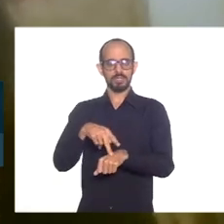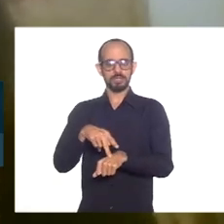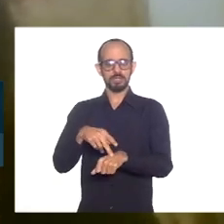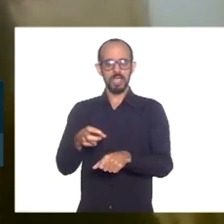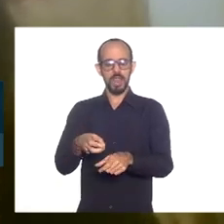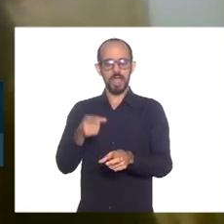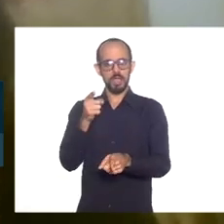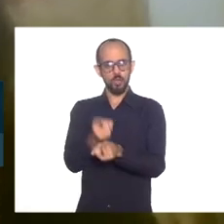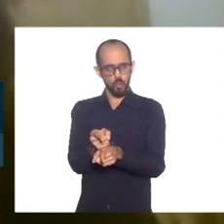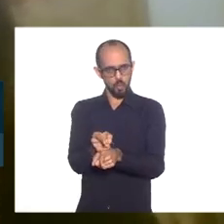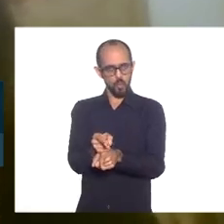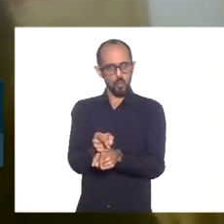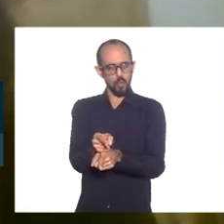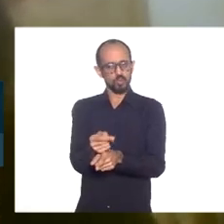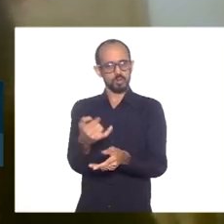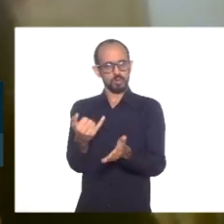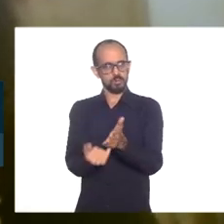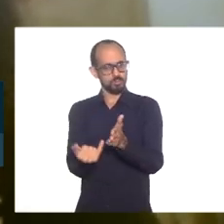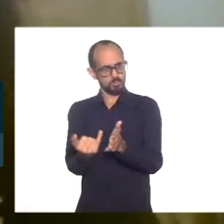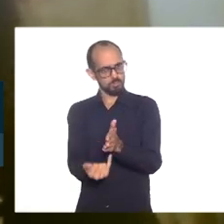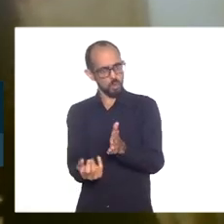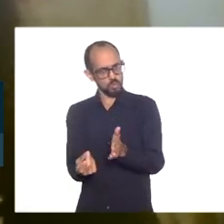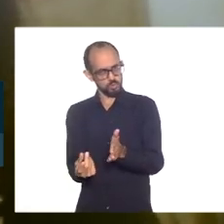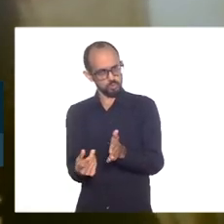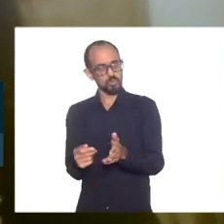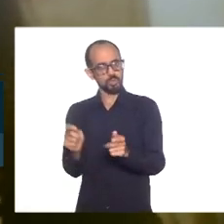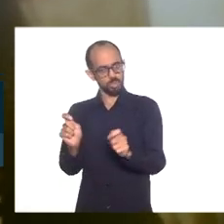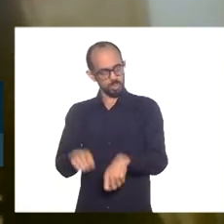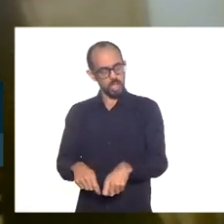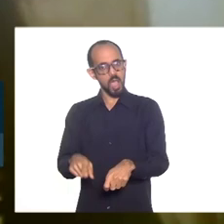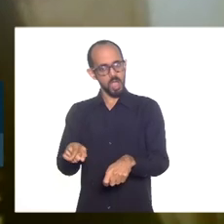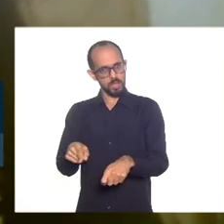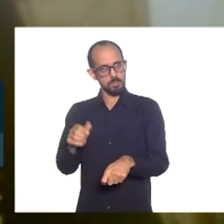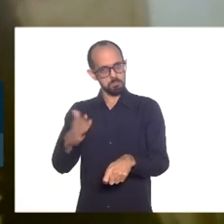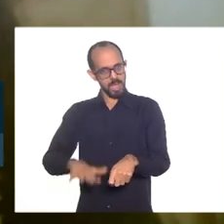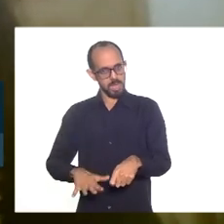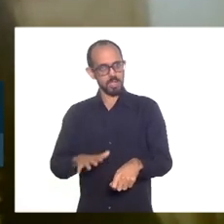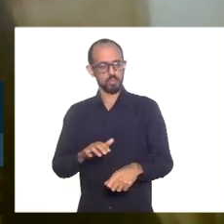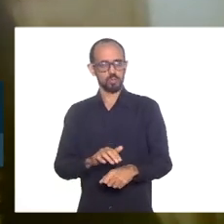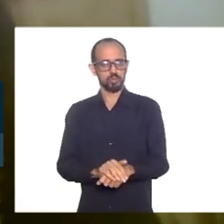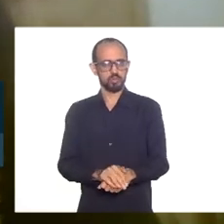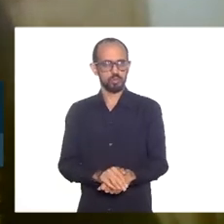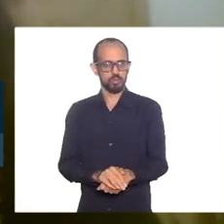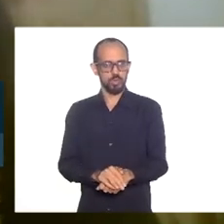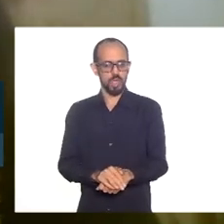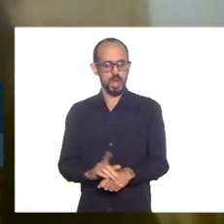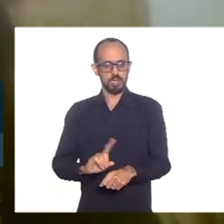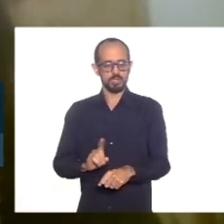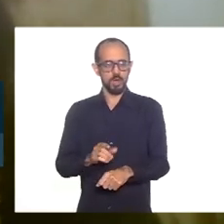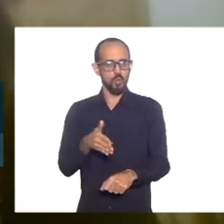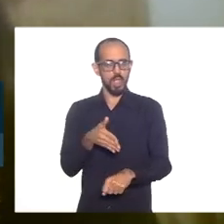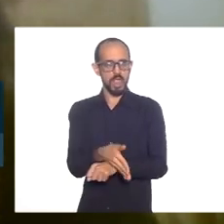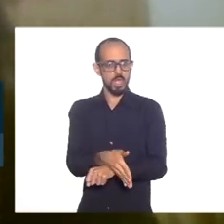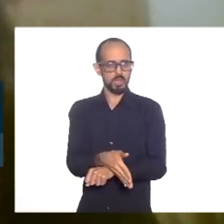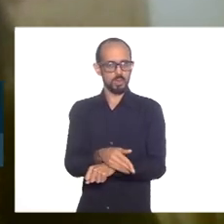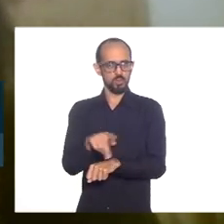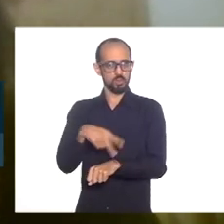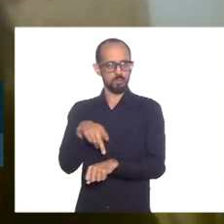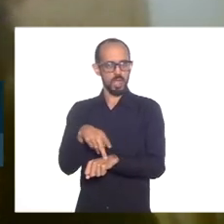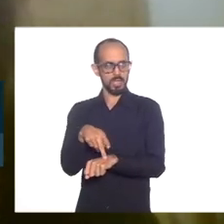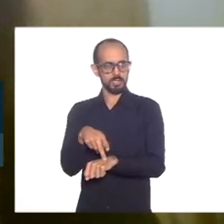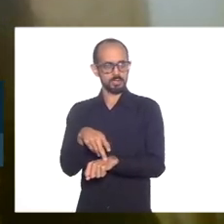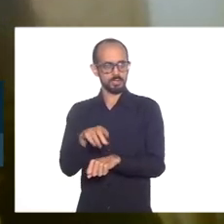tributário lhe é razoável. Né? Então, elas não entram onde elas acham que vão